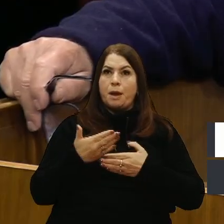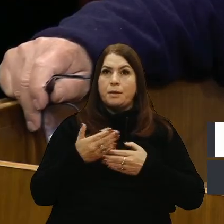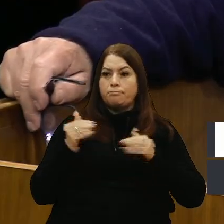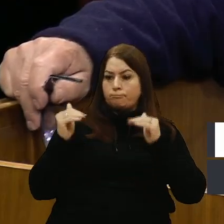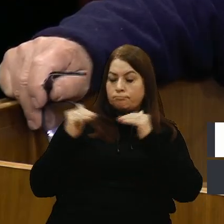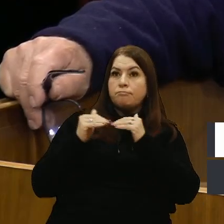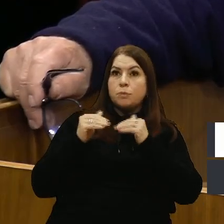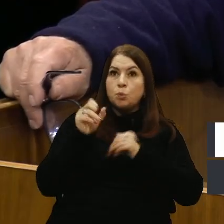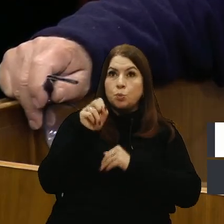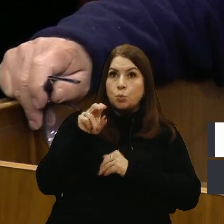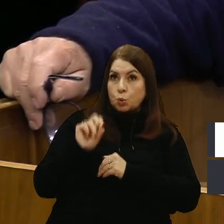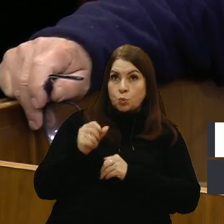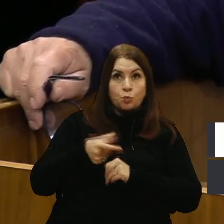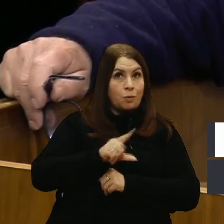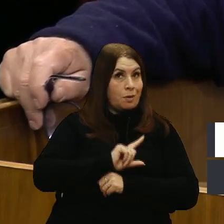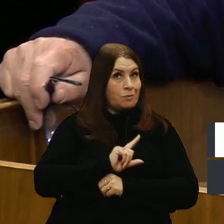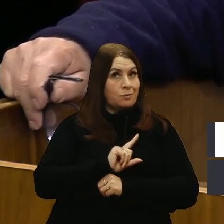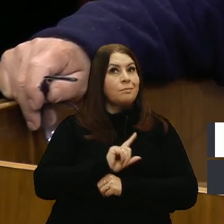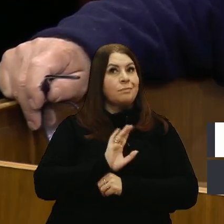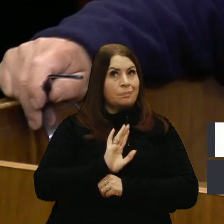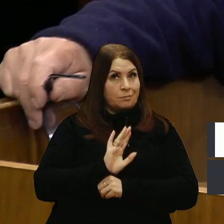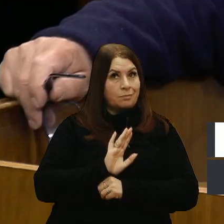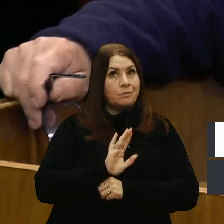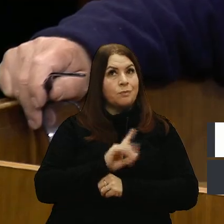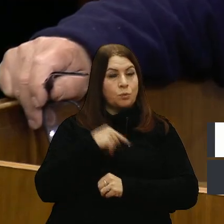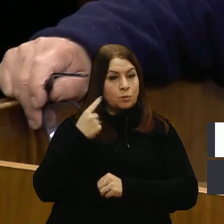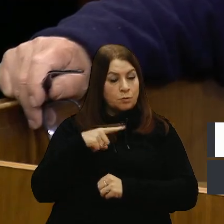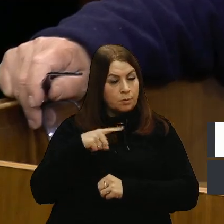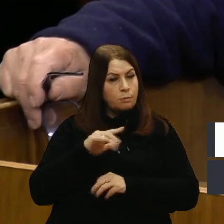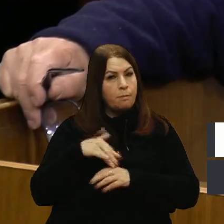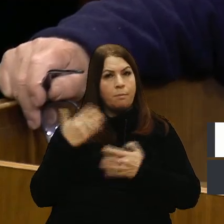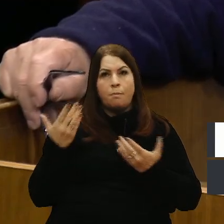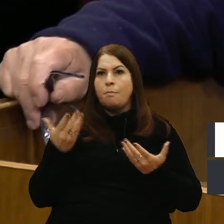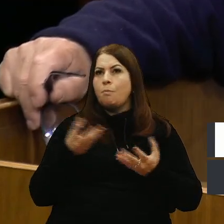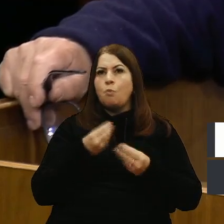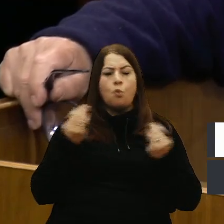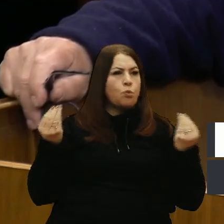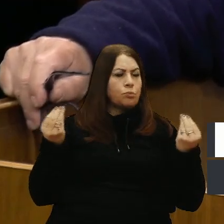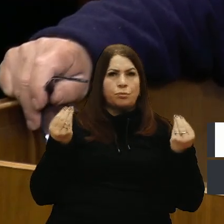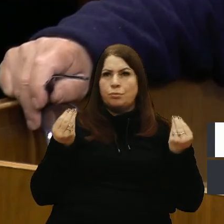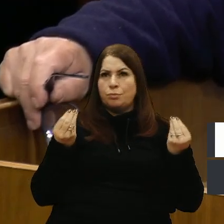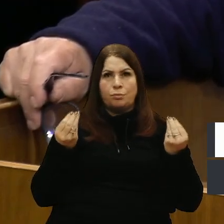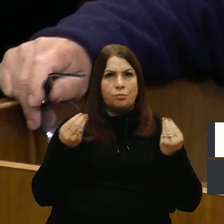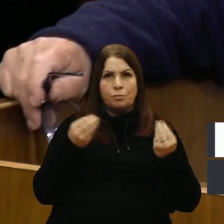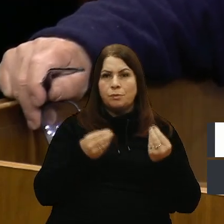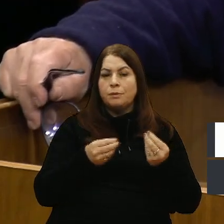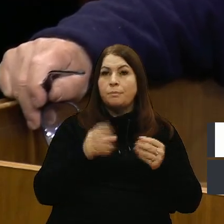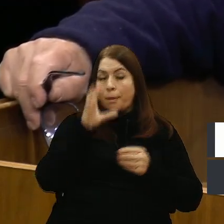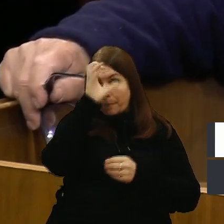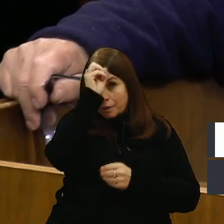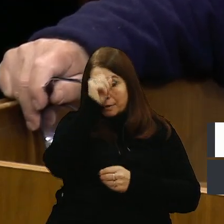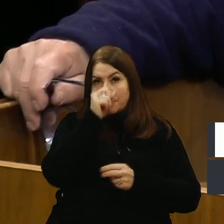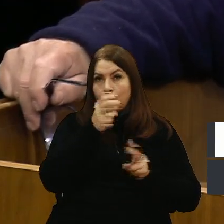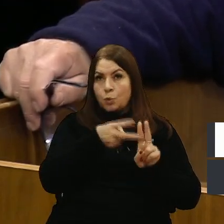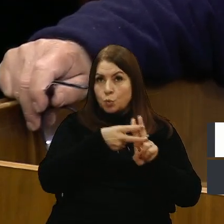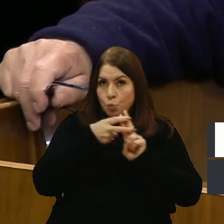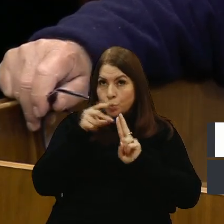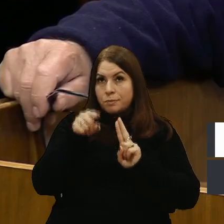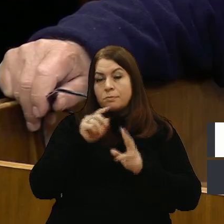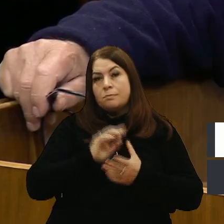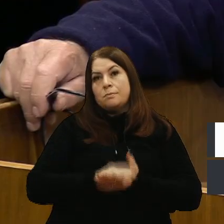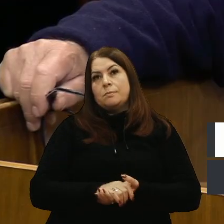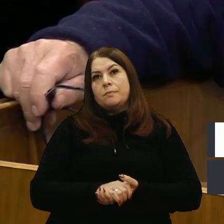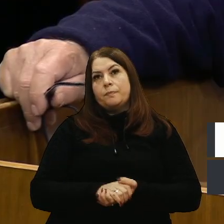com o SUS do que antes. Nós temos muito, mas muito ainda para aprender com o SUS.